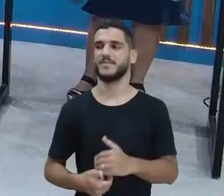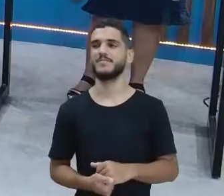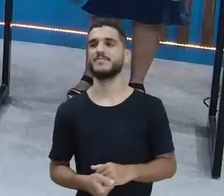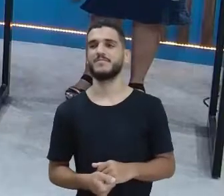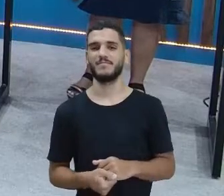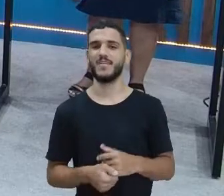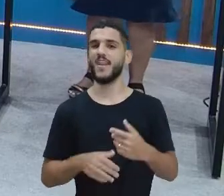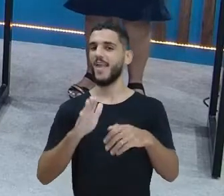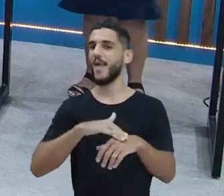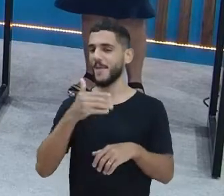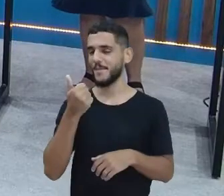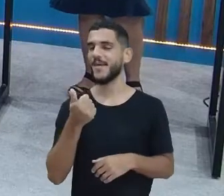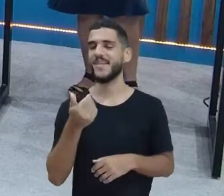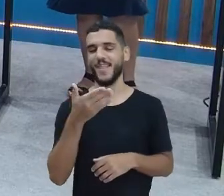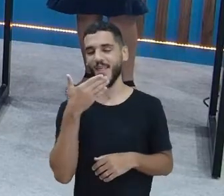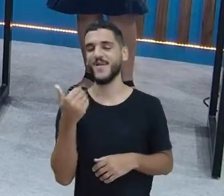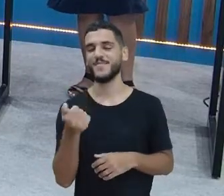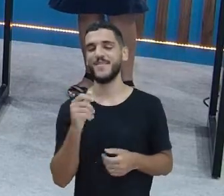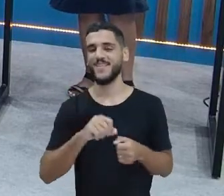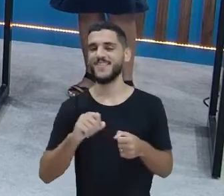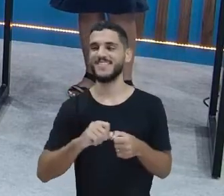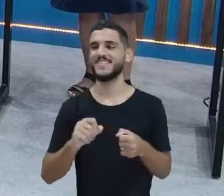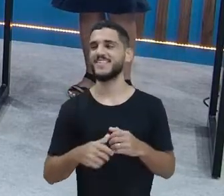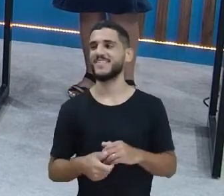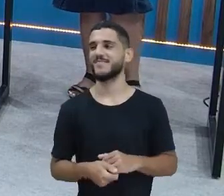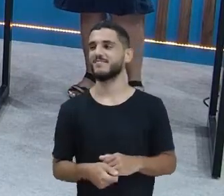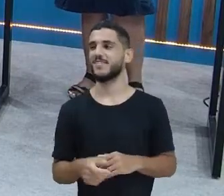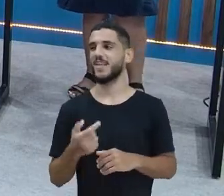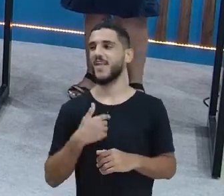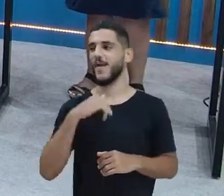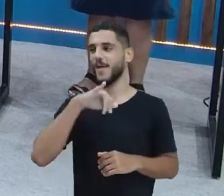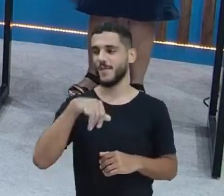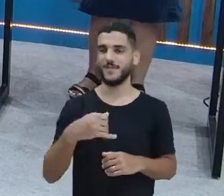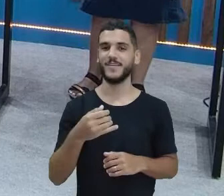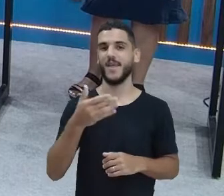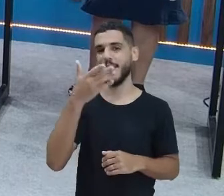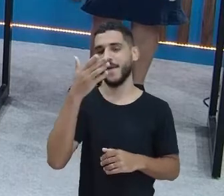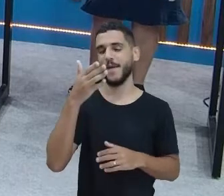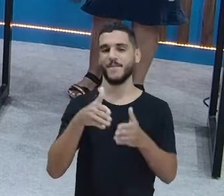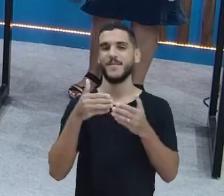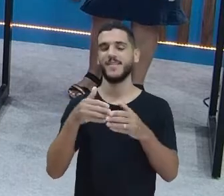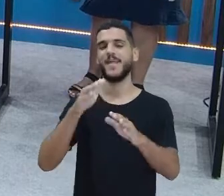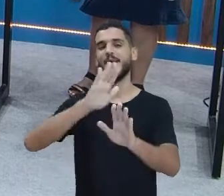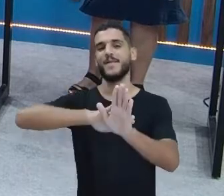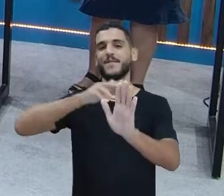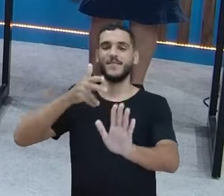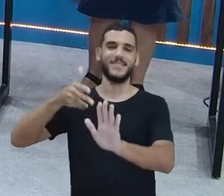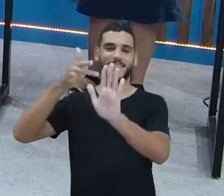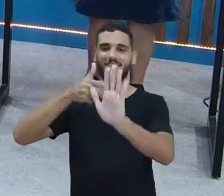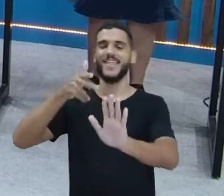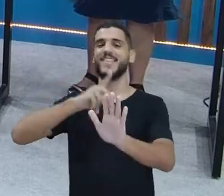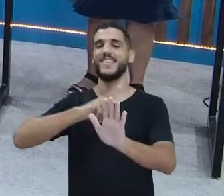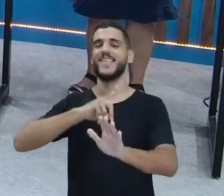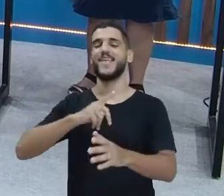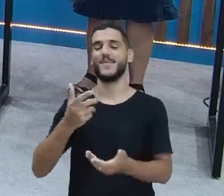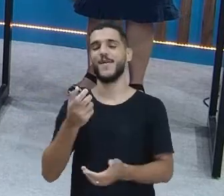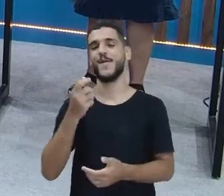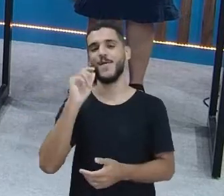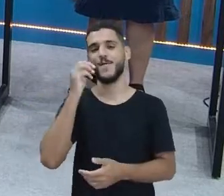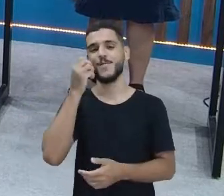É melhor fazer alguma coisa, né? Ficar parado não vale a pena. Eu vou aproveitar e vou pedir a produção para trazer um suquinho de maracujá para mim, né?